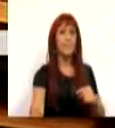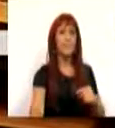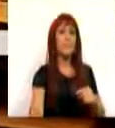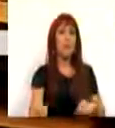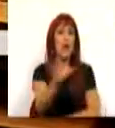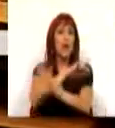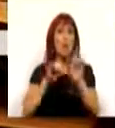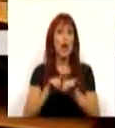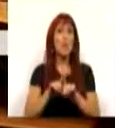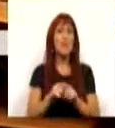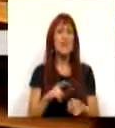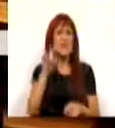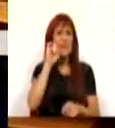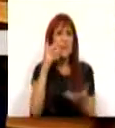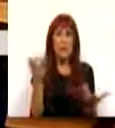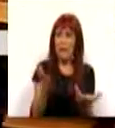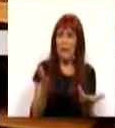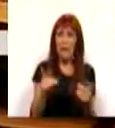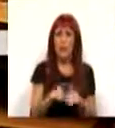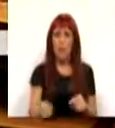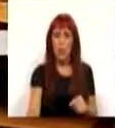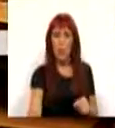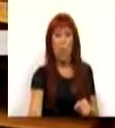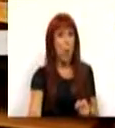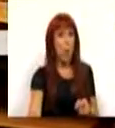Europa ficar indefesa ou